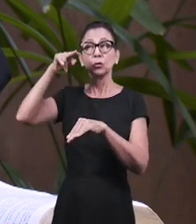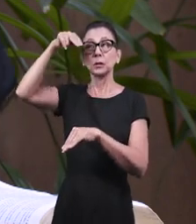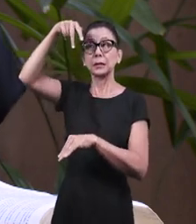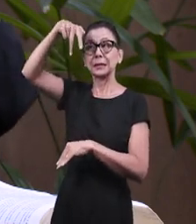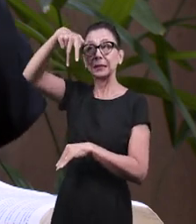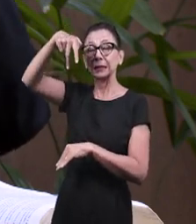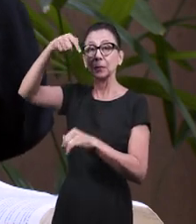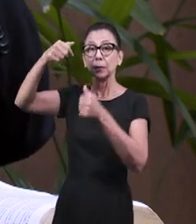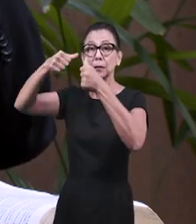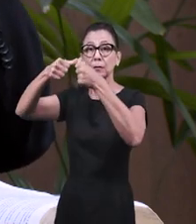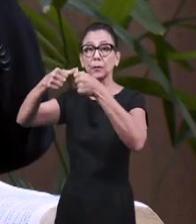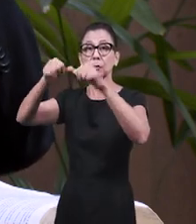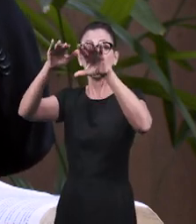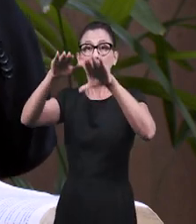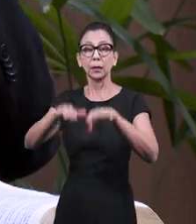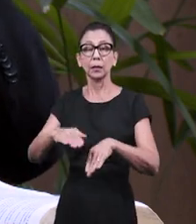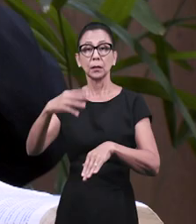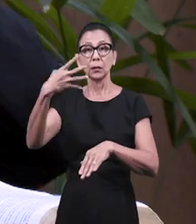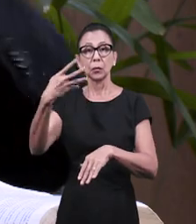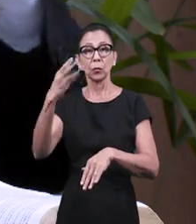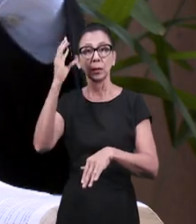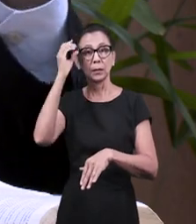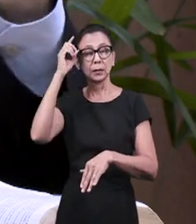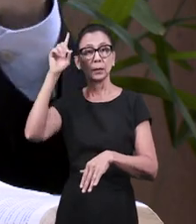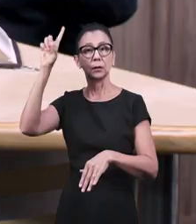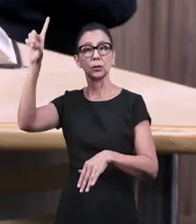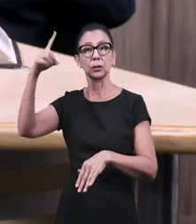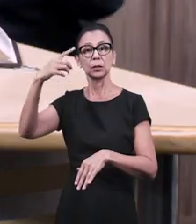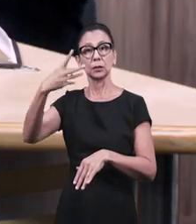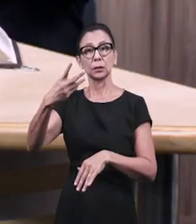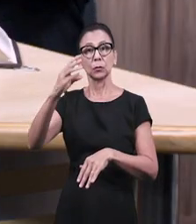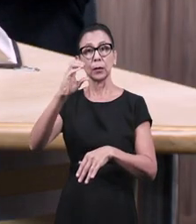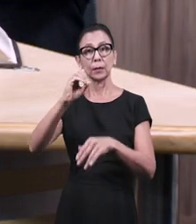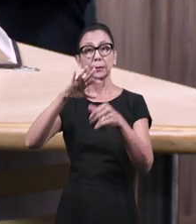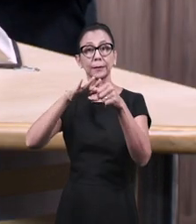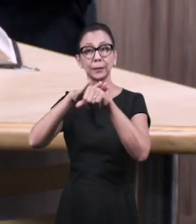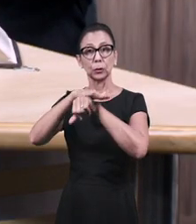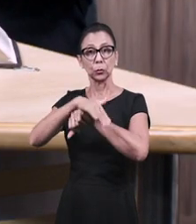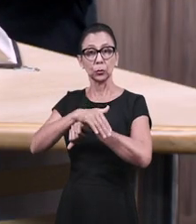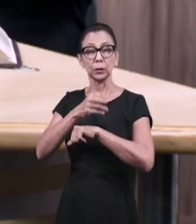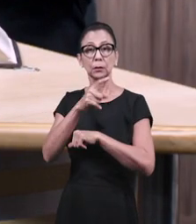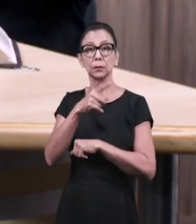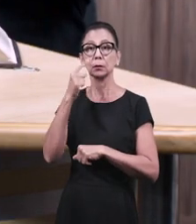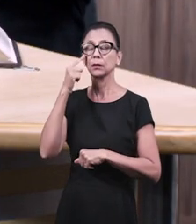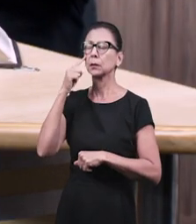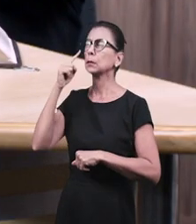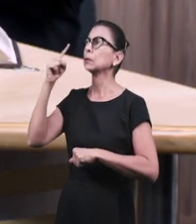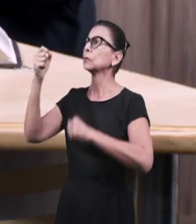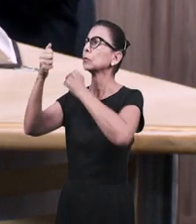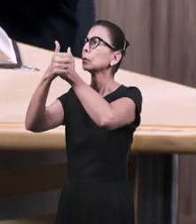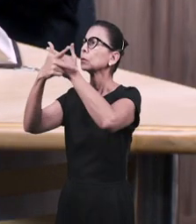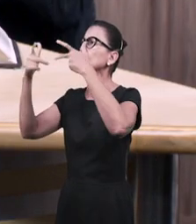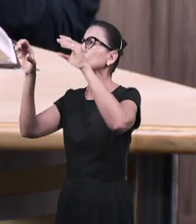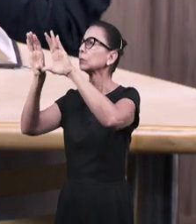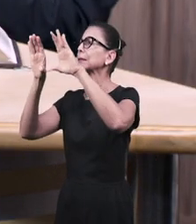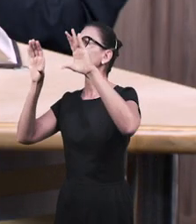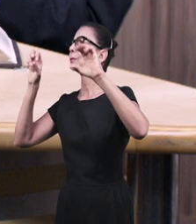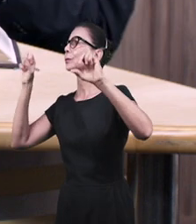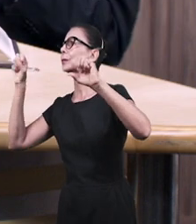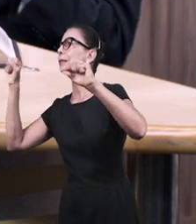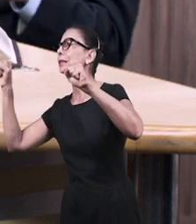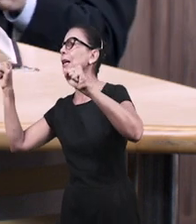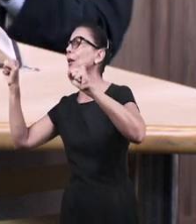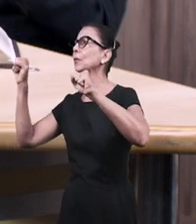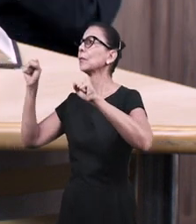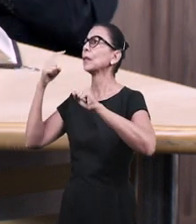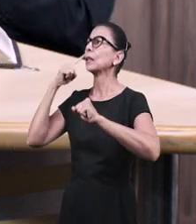viu o templo celestial, ele viu a presença de Deus, ele viu as coisas que estão no céu, enquanto os outros